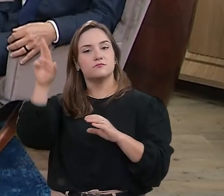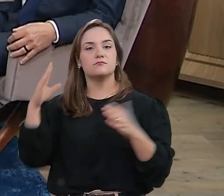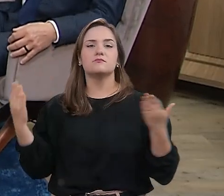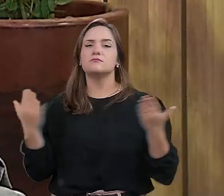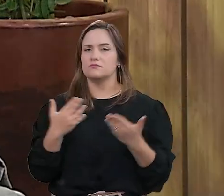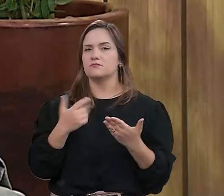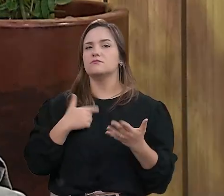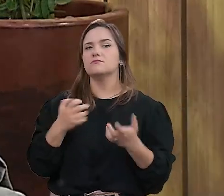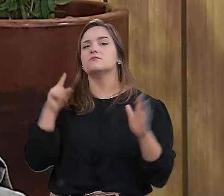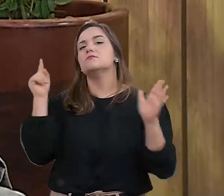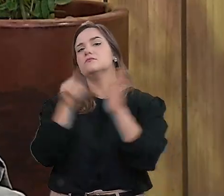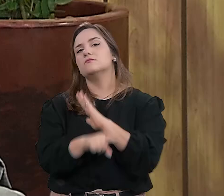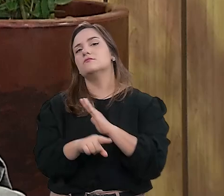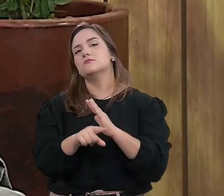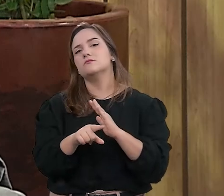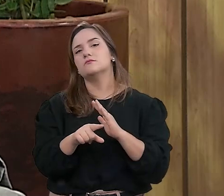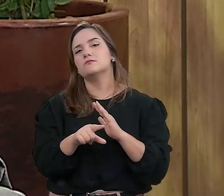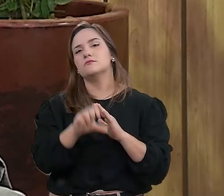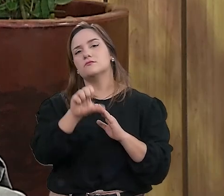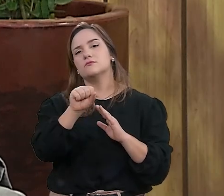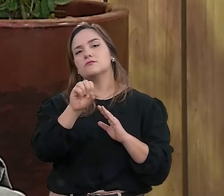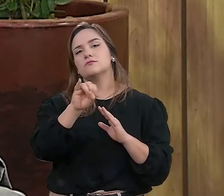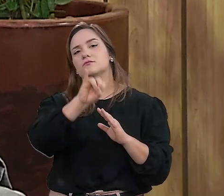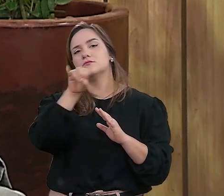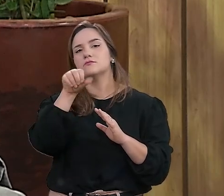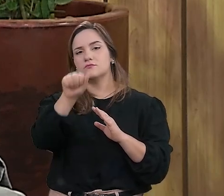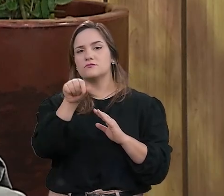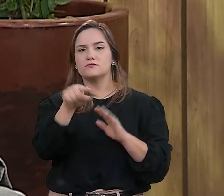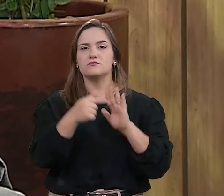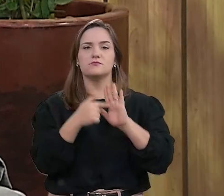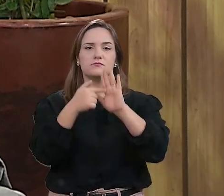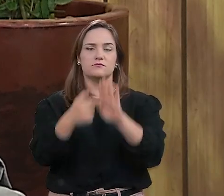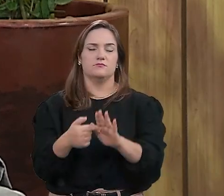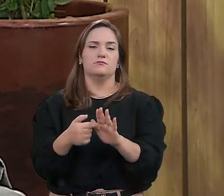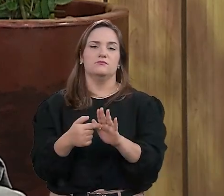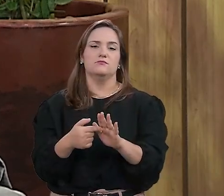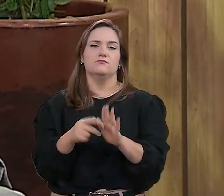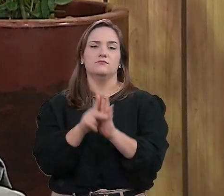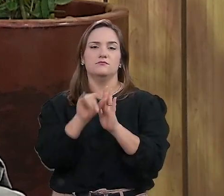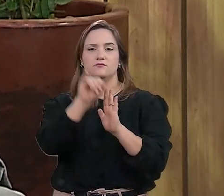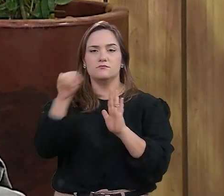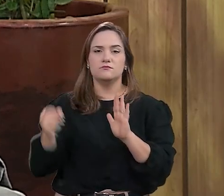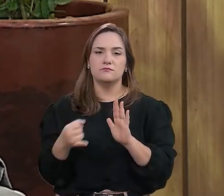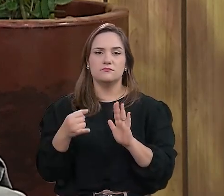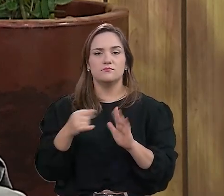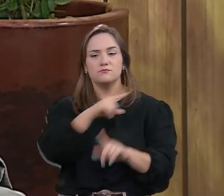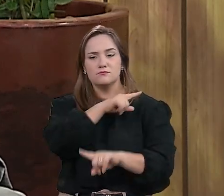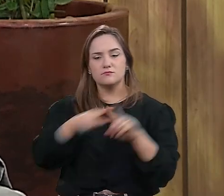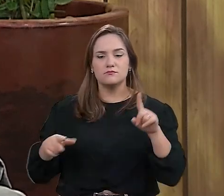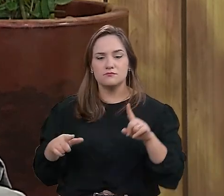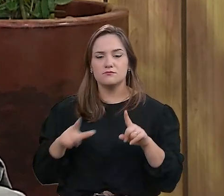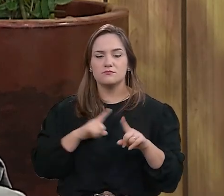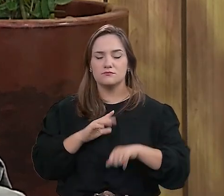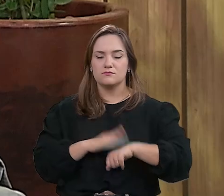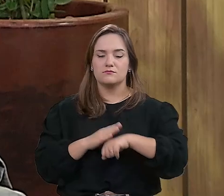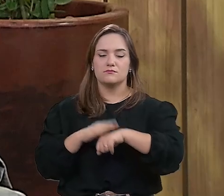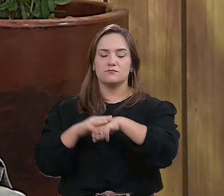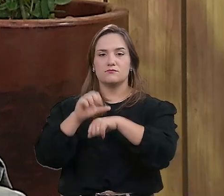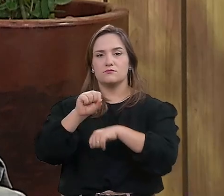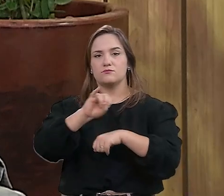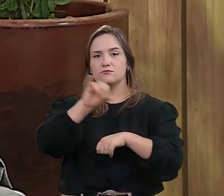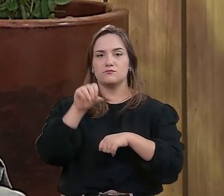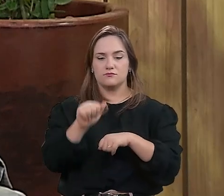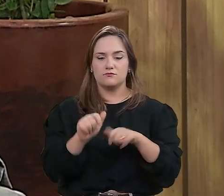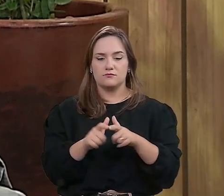soja agora? O senhor apresentou um projeto aqui na casa, né, que proíbe o avanço da soja no Pantanal. Essa proposta foi arquivada e, após